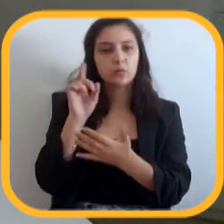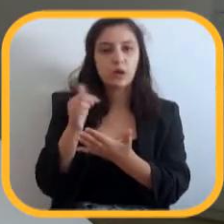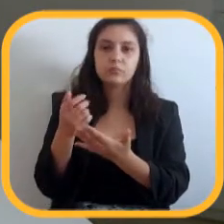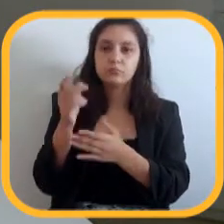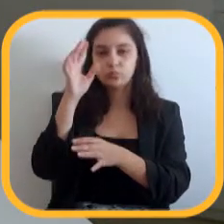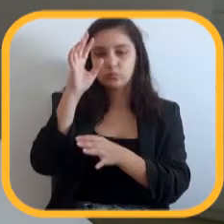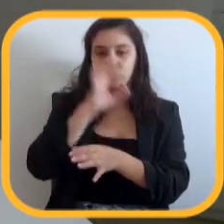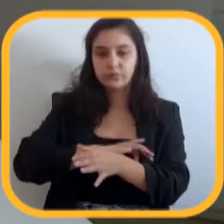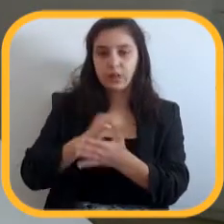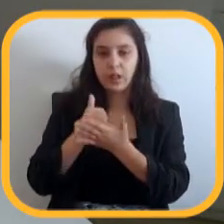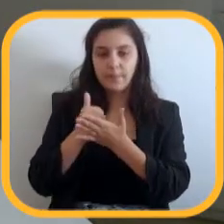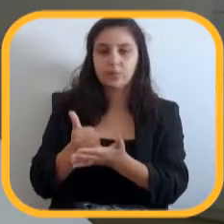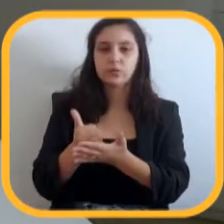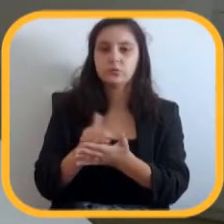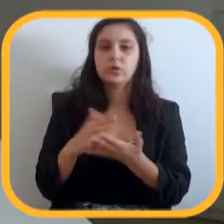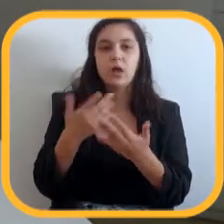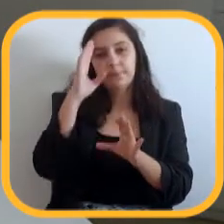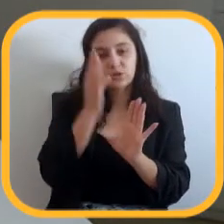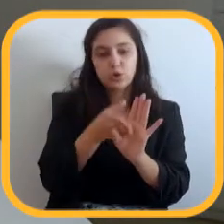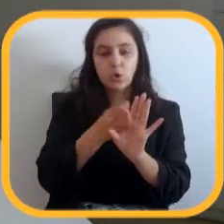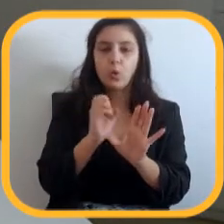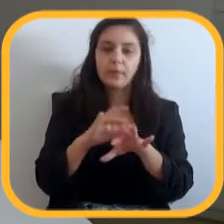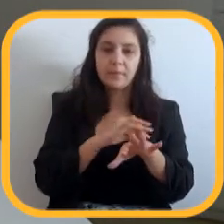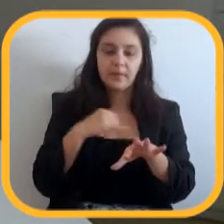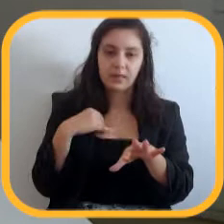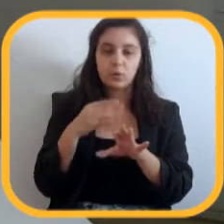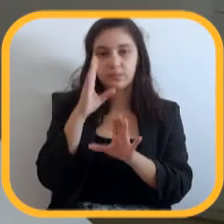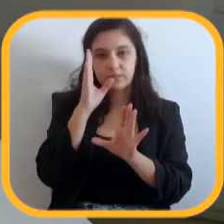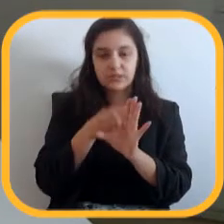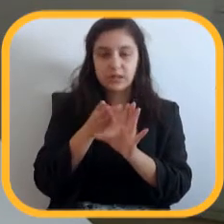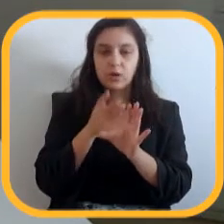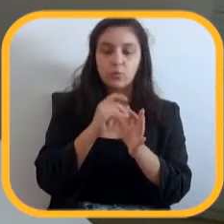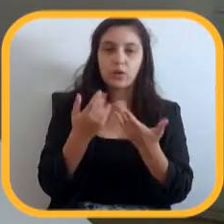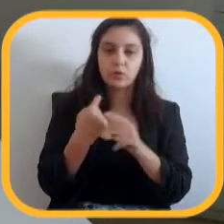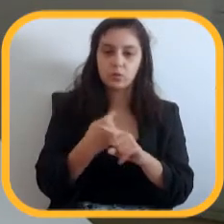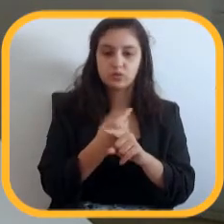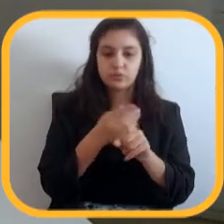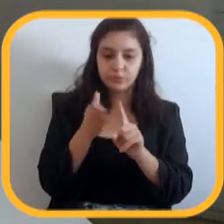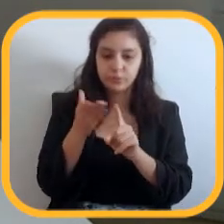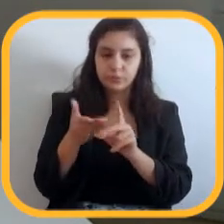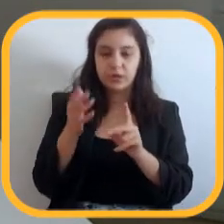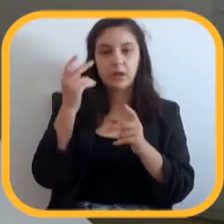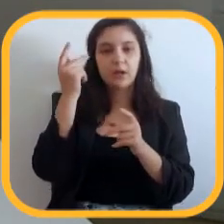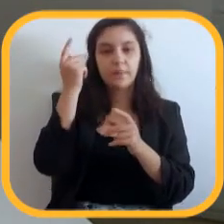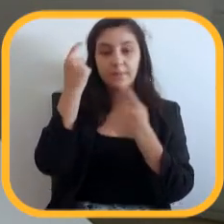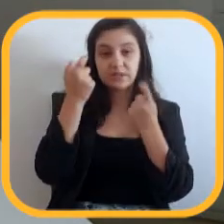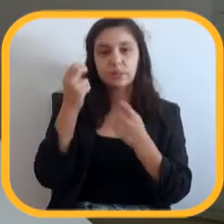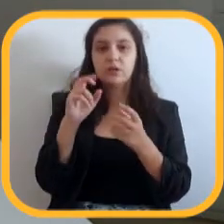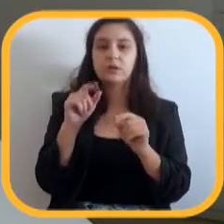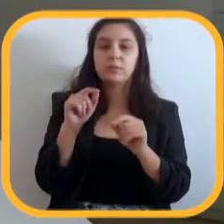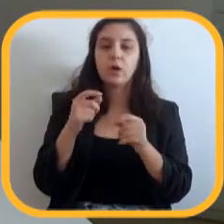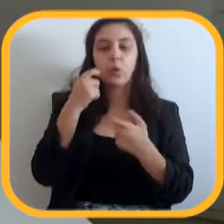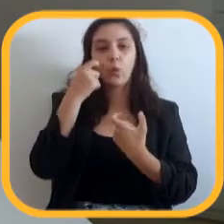importância do apoio profissional. Um psicólogo ou um psiquiatra podem ajudar a controlar padrões disfuncionais de pensamentos